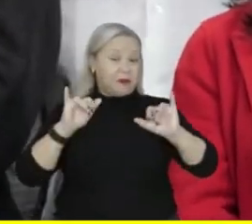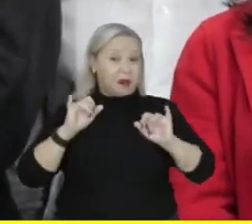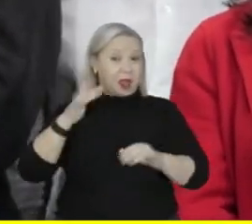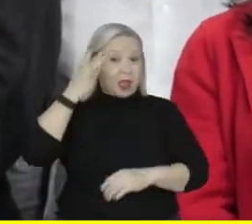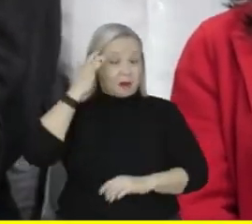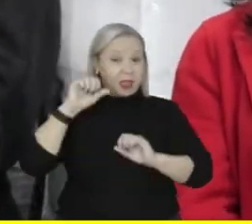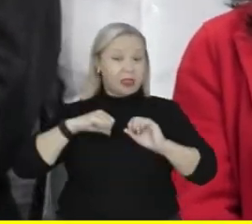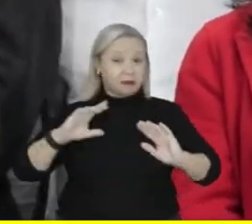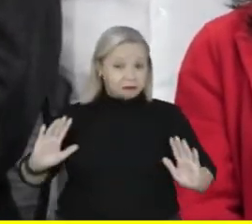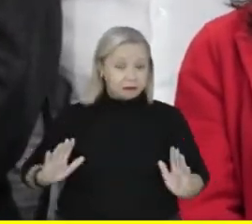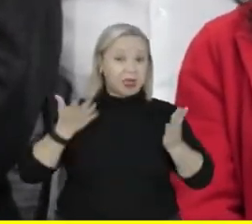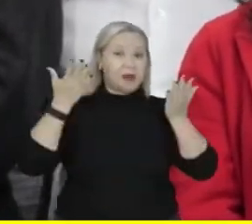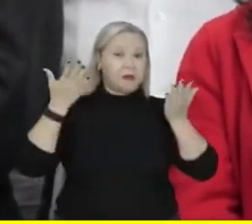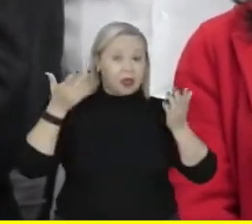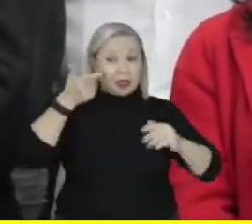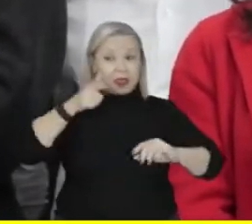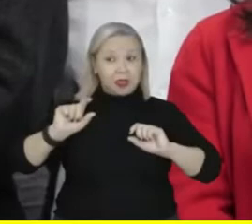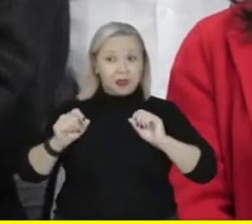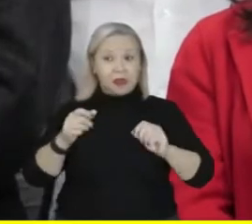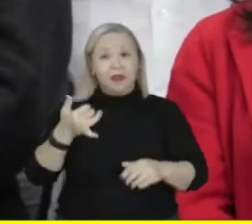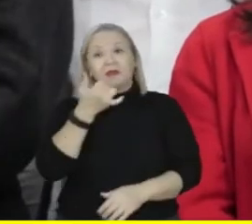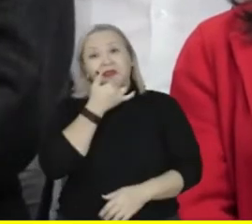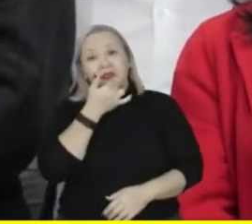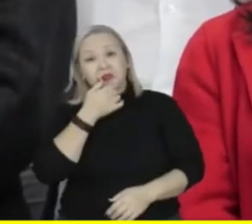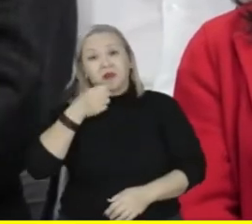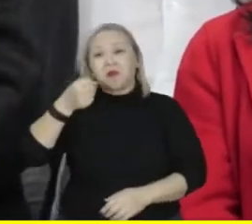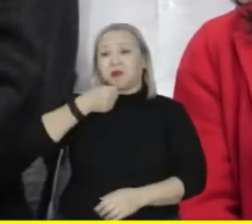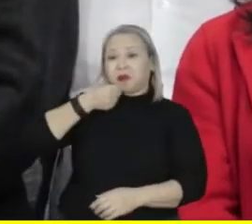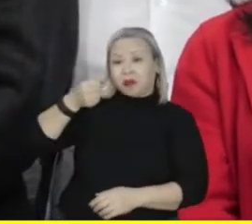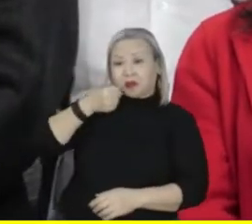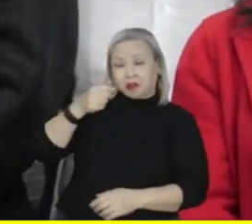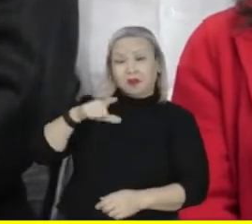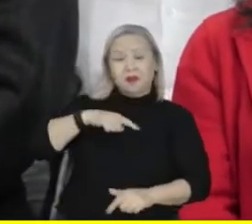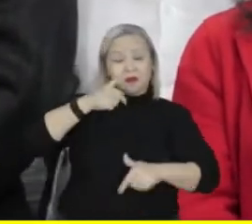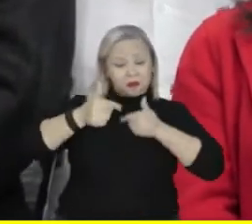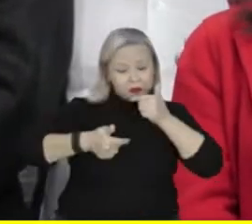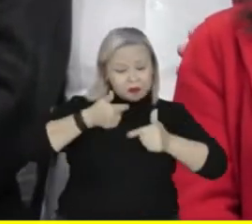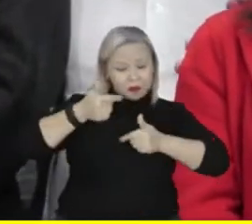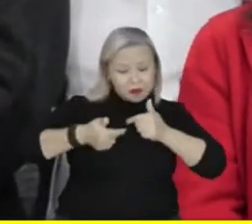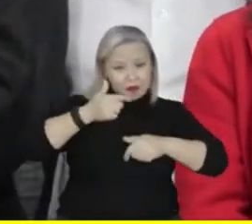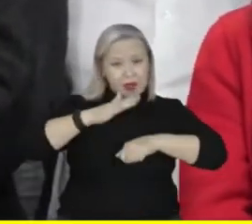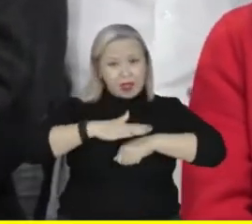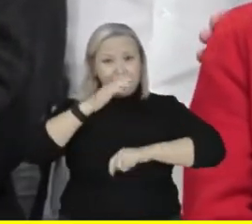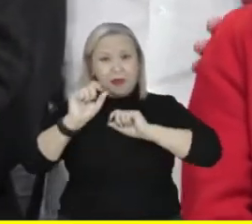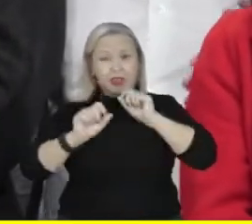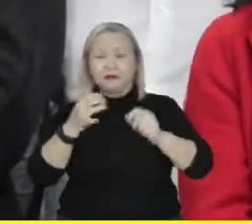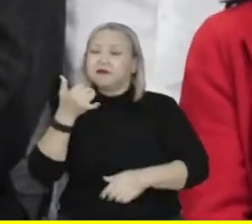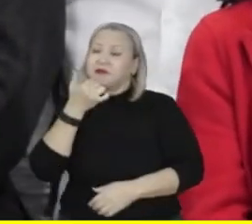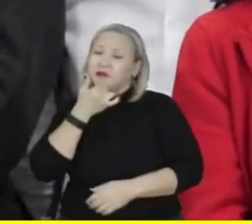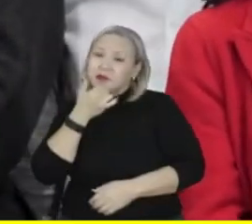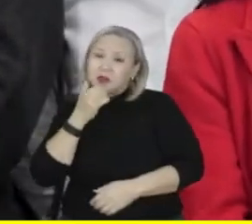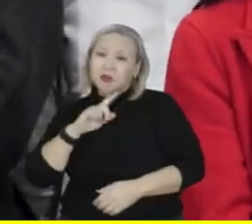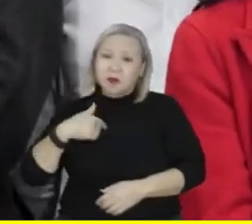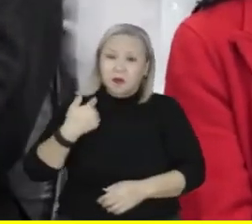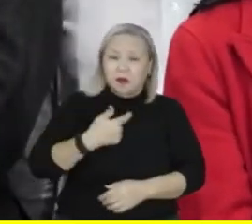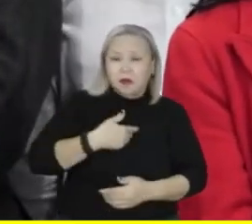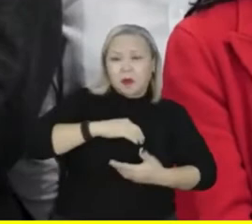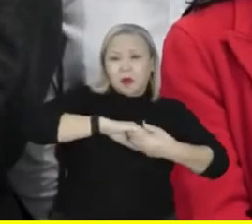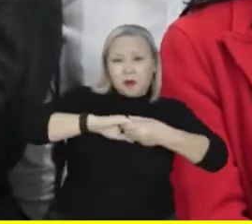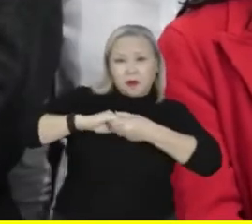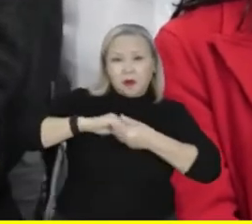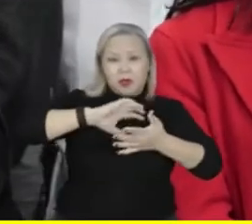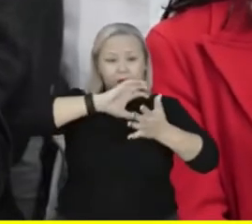que me desculpe jornalista vocês vão ter que trabalhar um pouco mais que me desculpa por nossos companheiros partidos Aliados